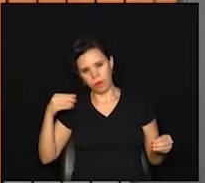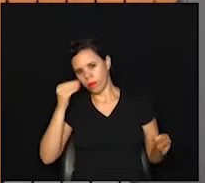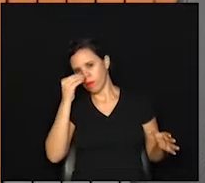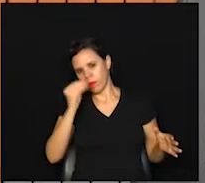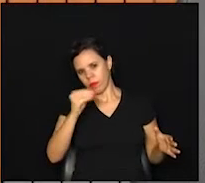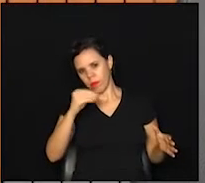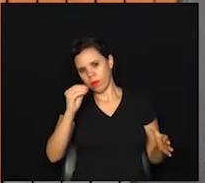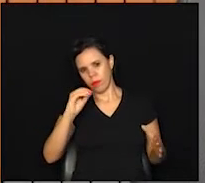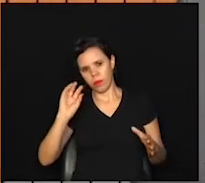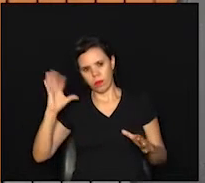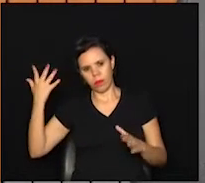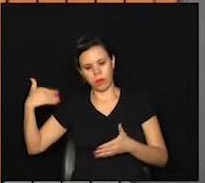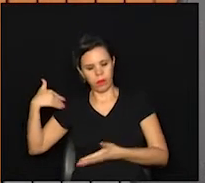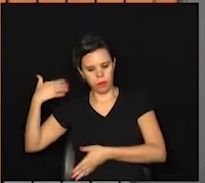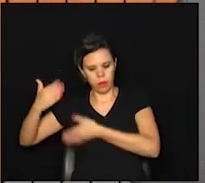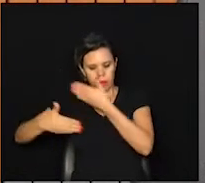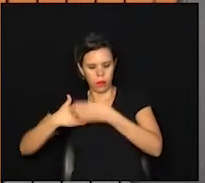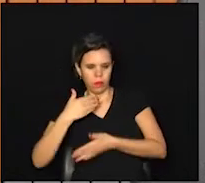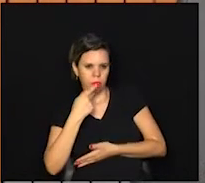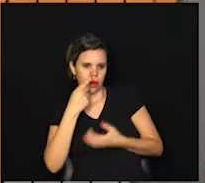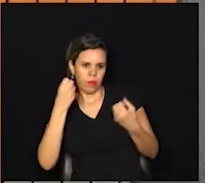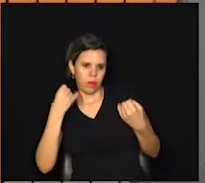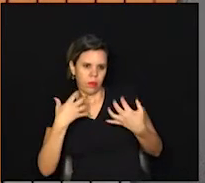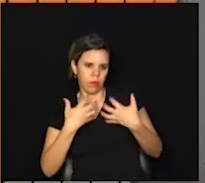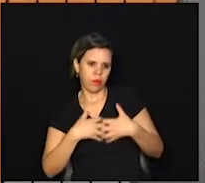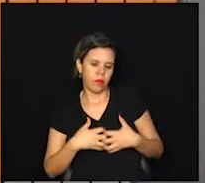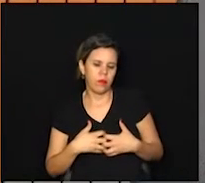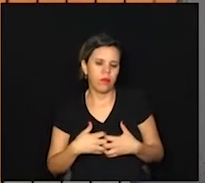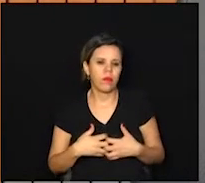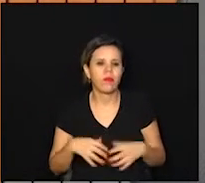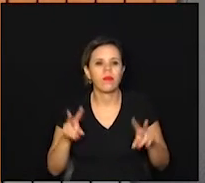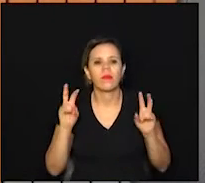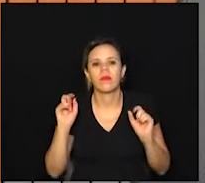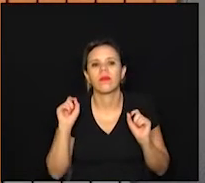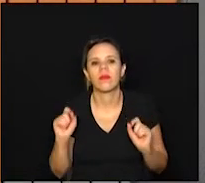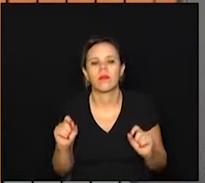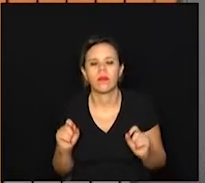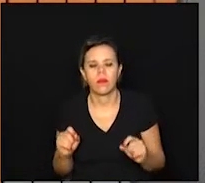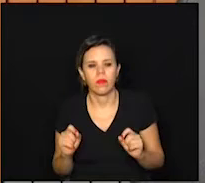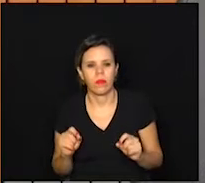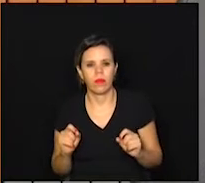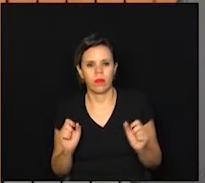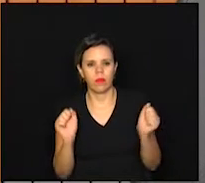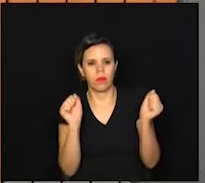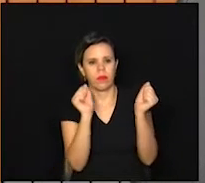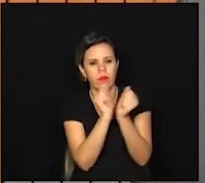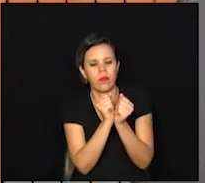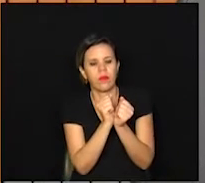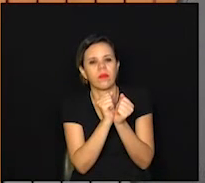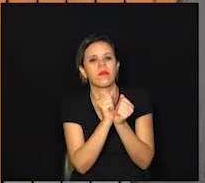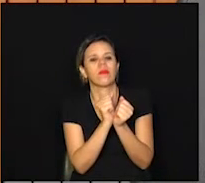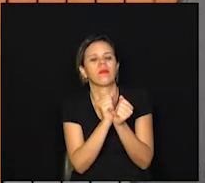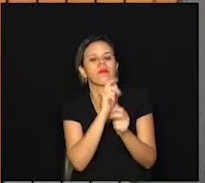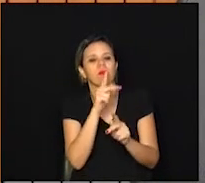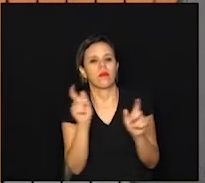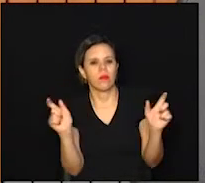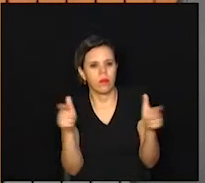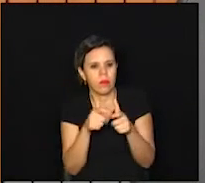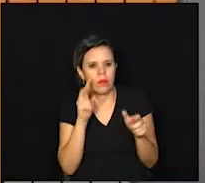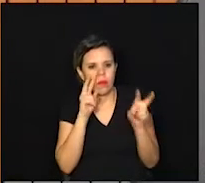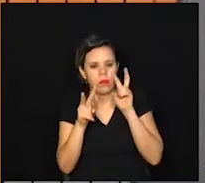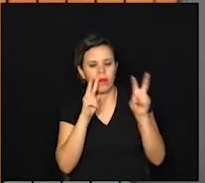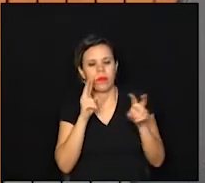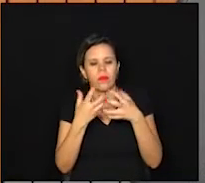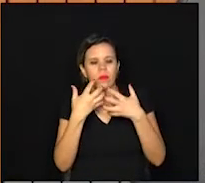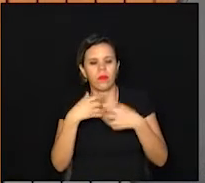que aconteceu. Quando a gente fala com relação à abolição da escravatura, né, cada vez menos a gente vê isso